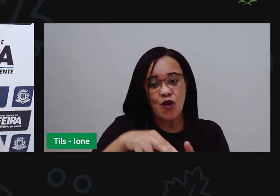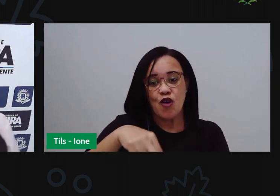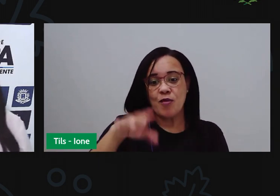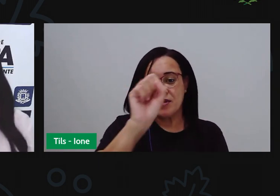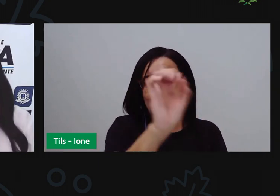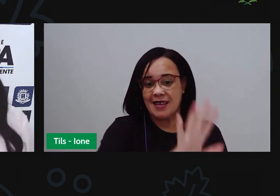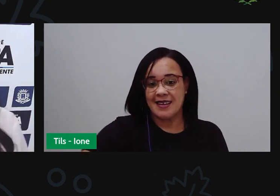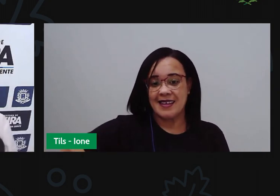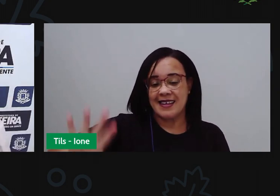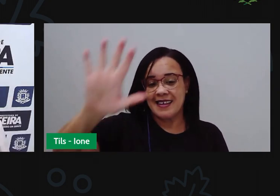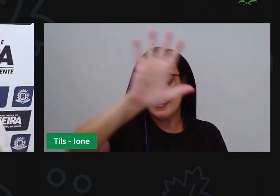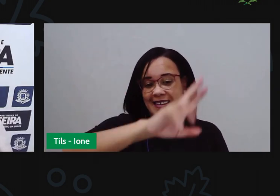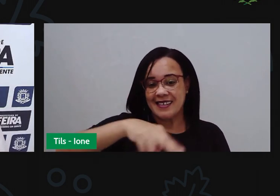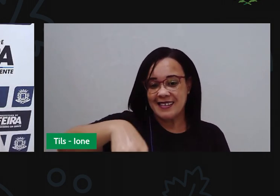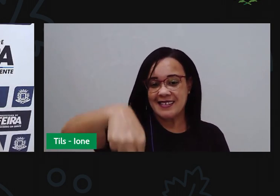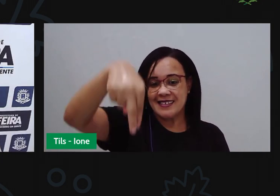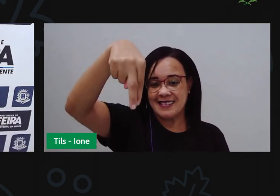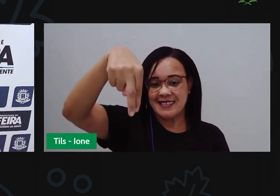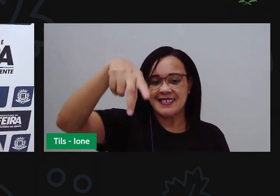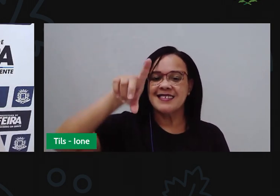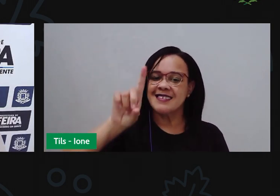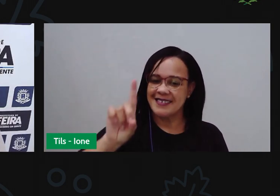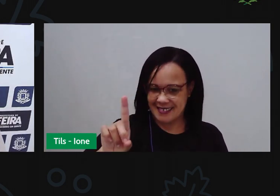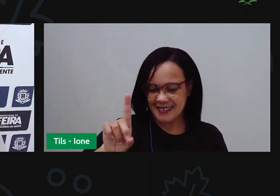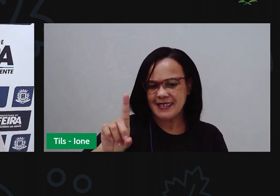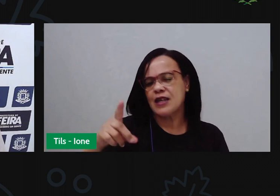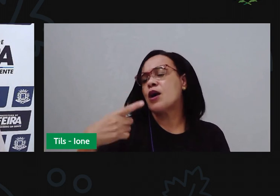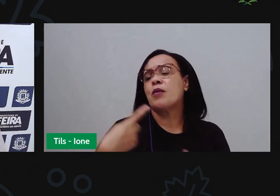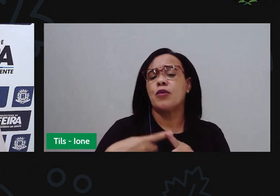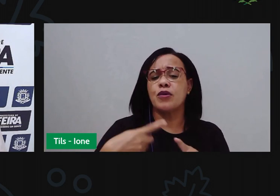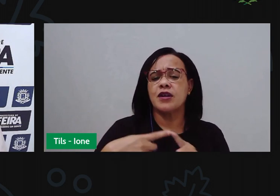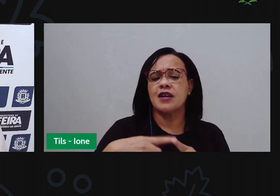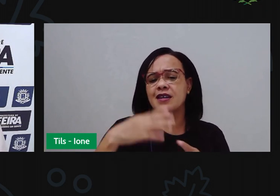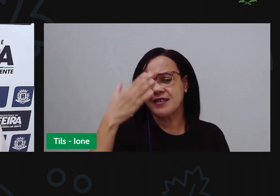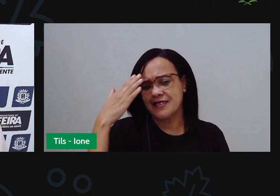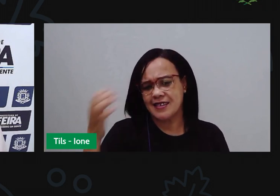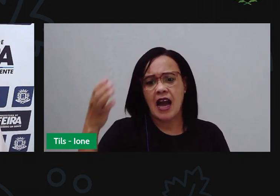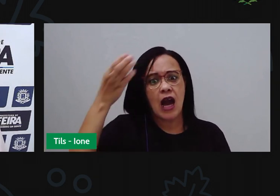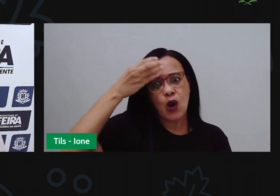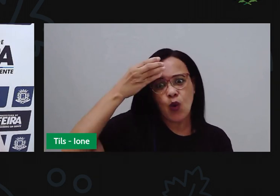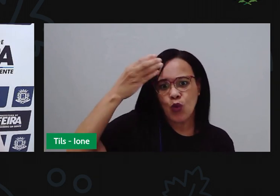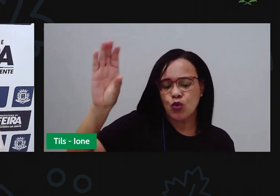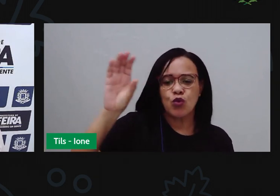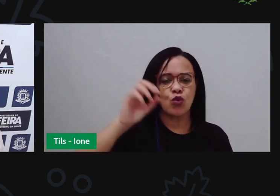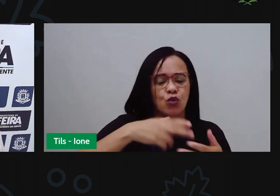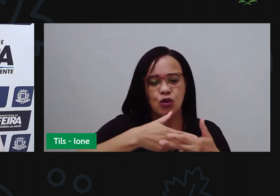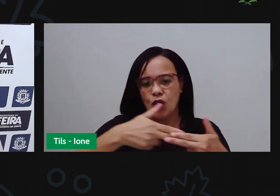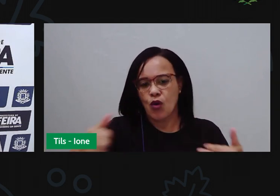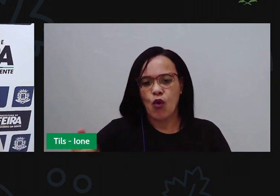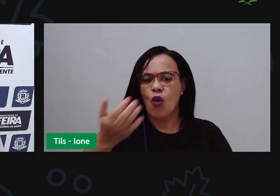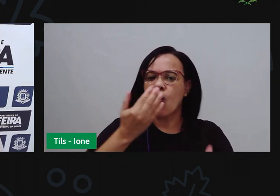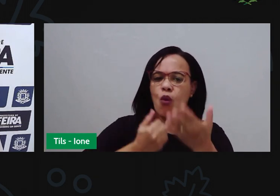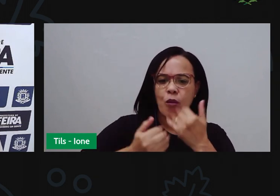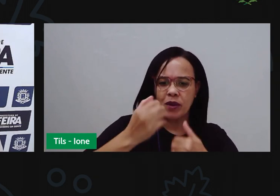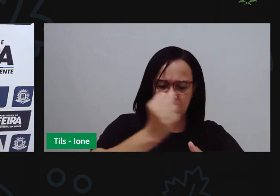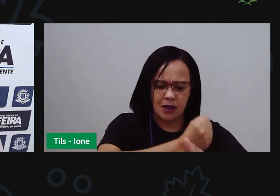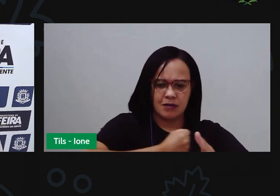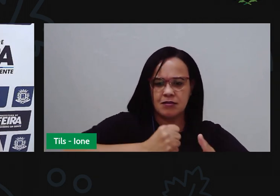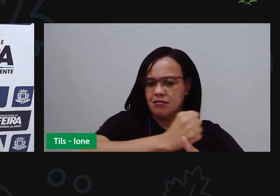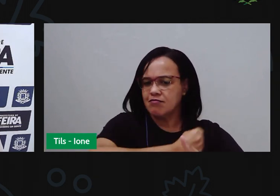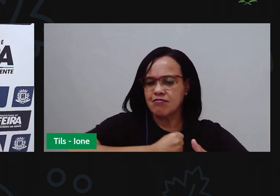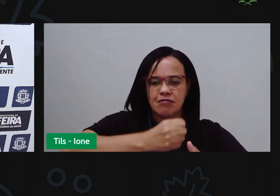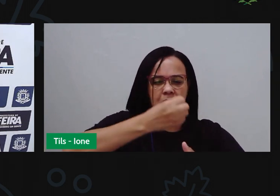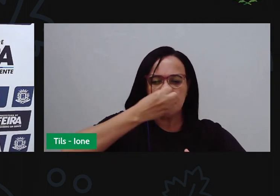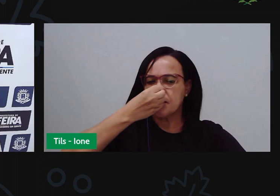uma região que tem uma diversidade cultural muito grande e tem uma culinária muito